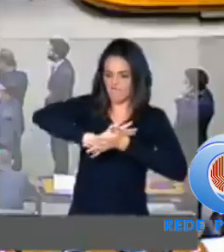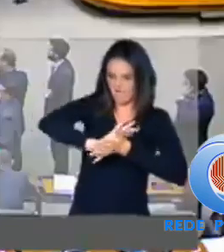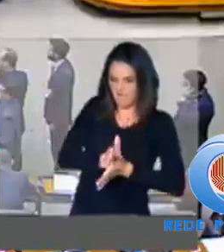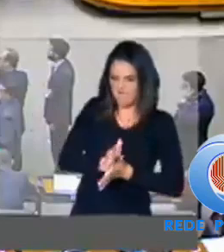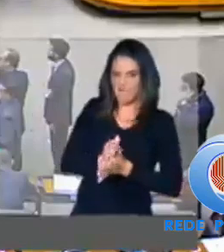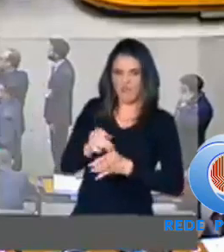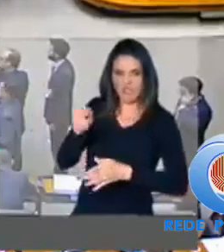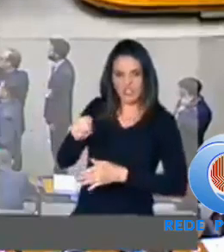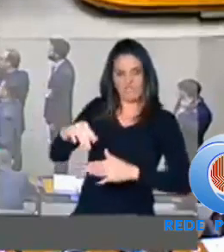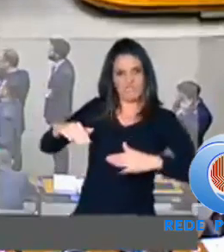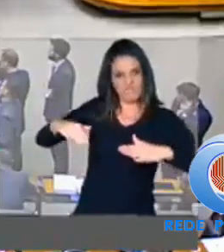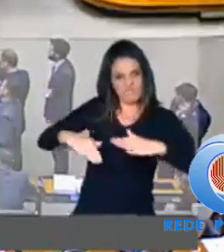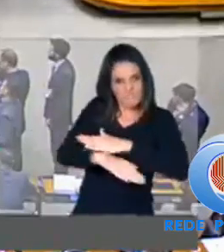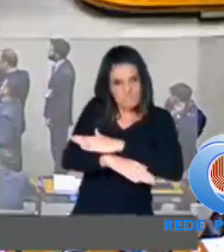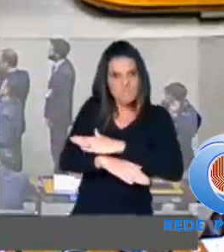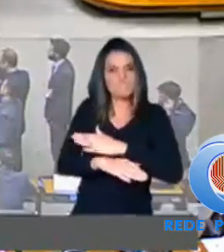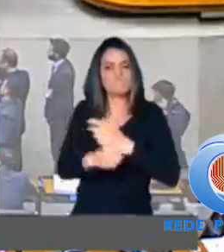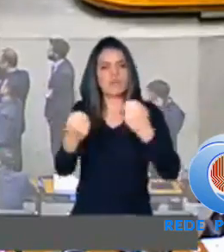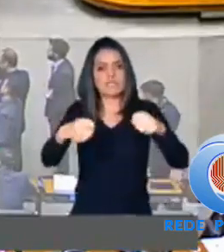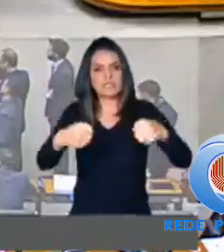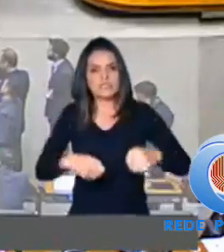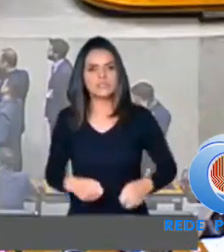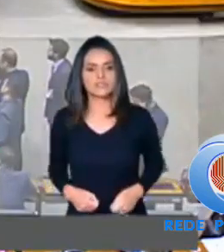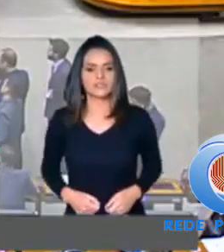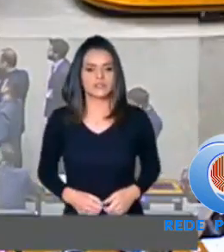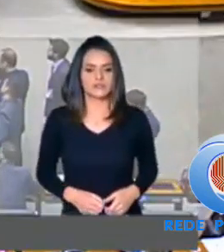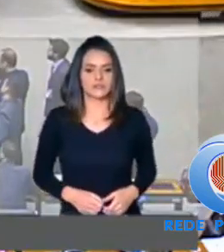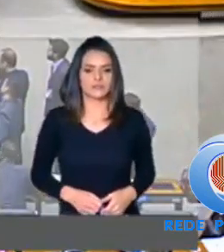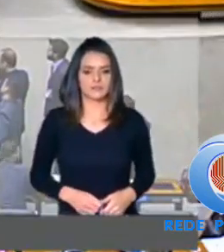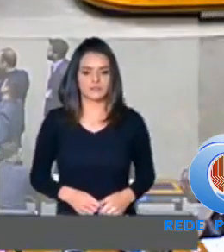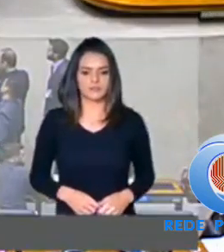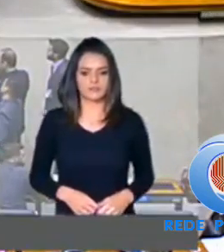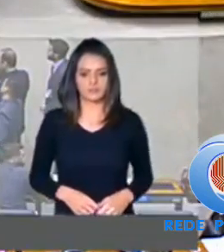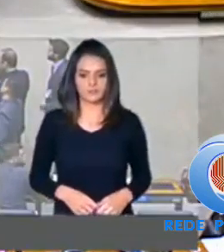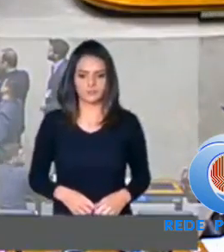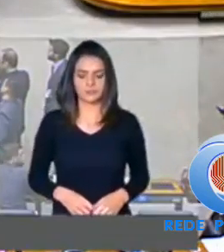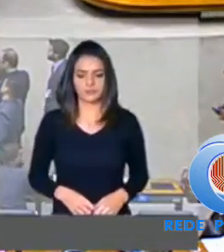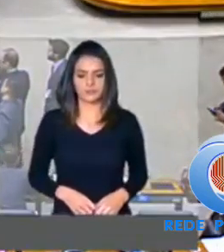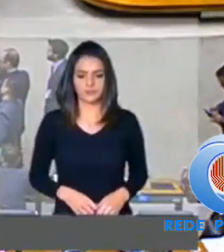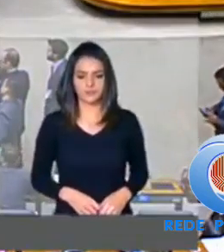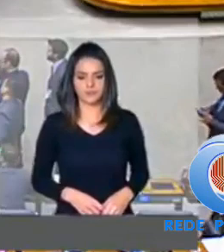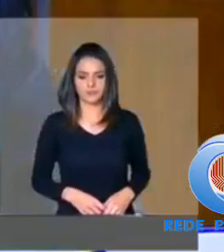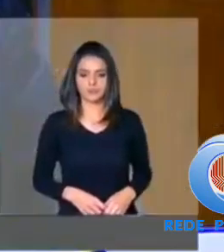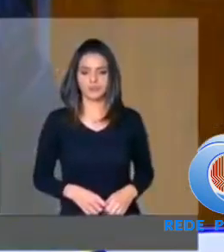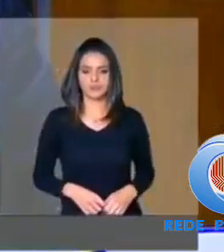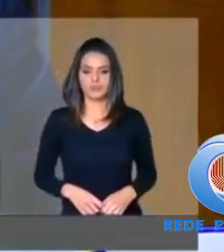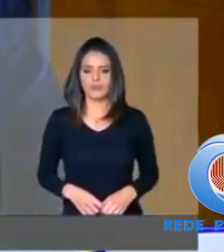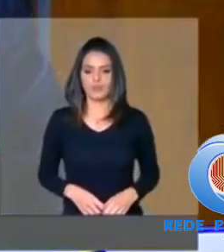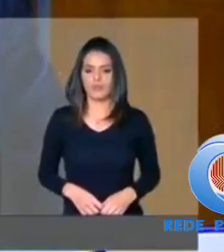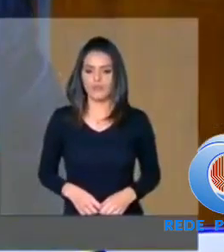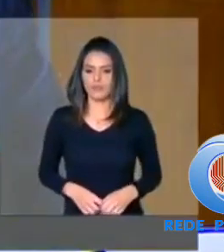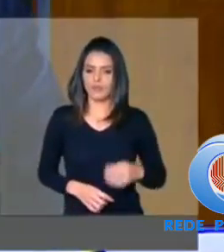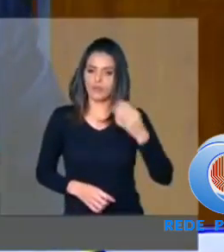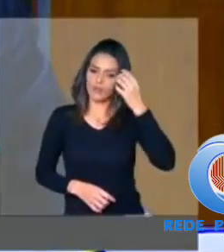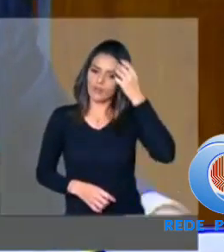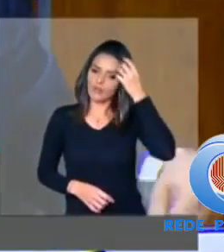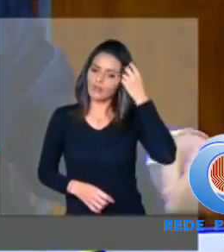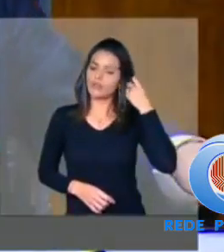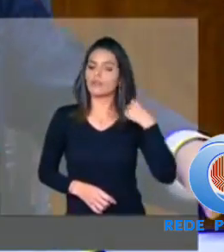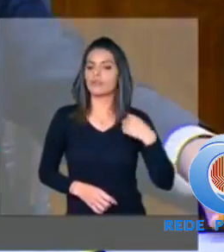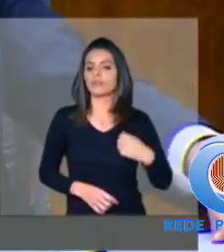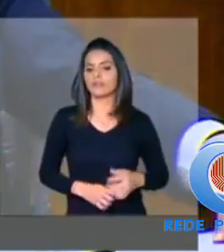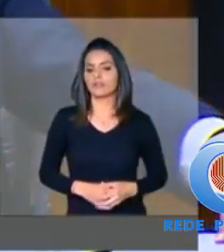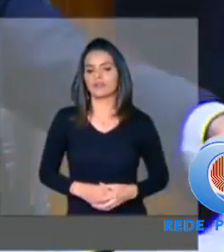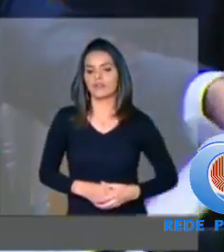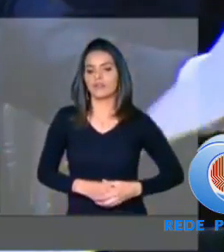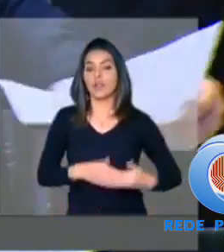Isso que não pode fazer, entendeu? Como vota a favor